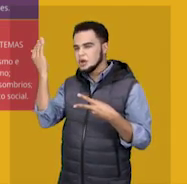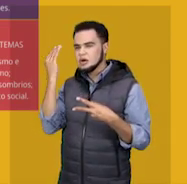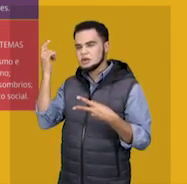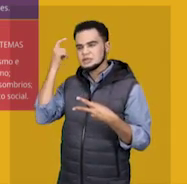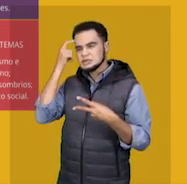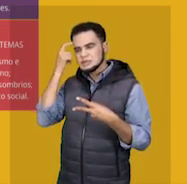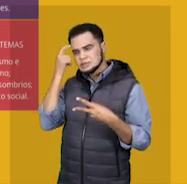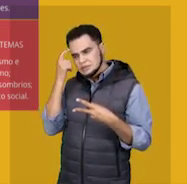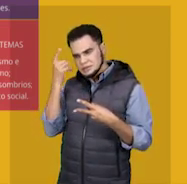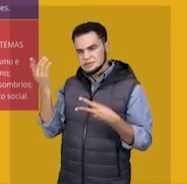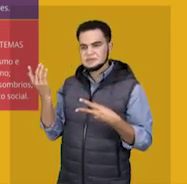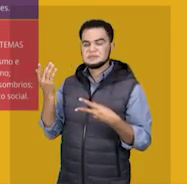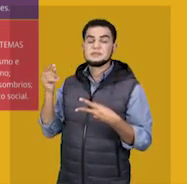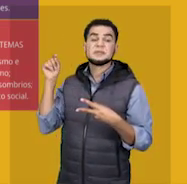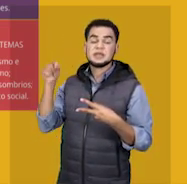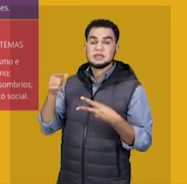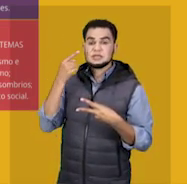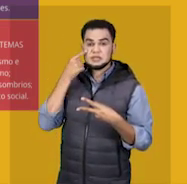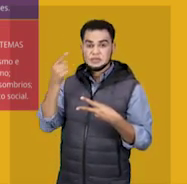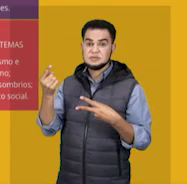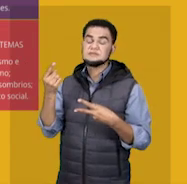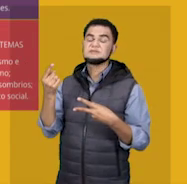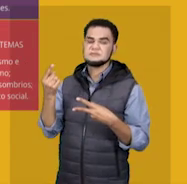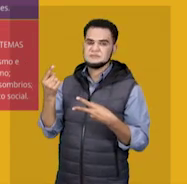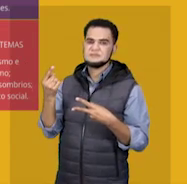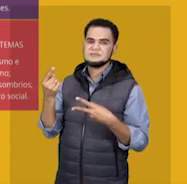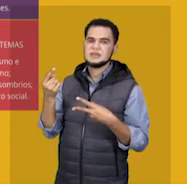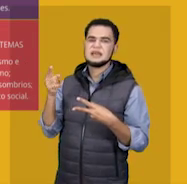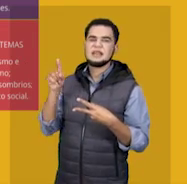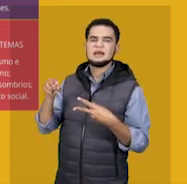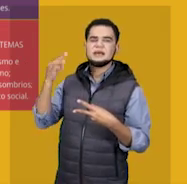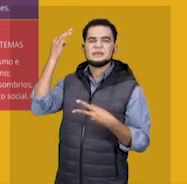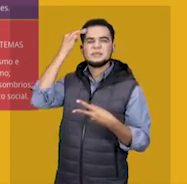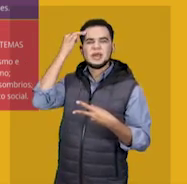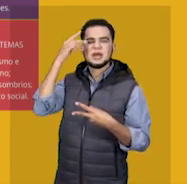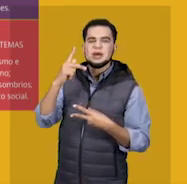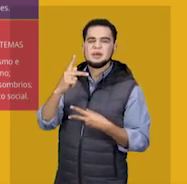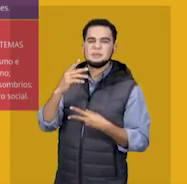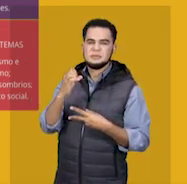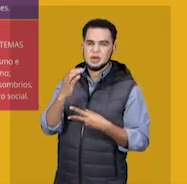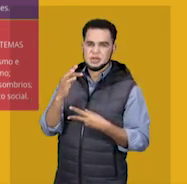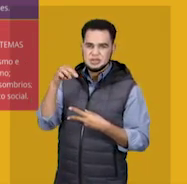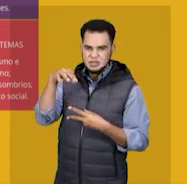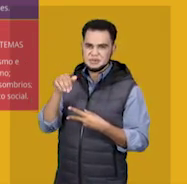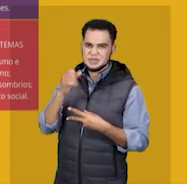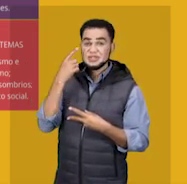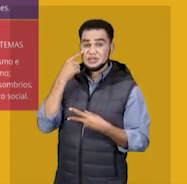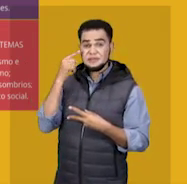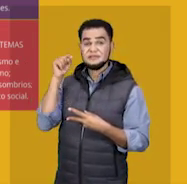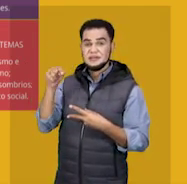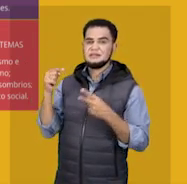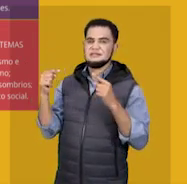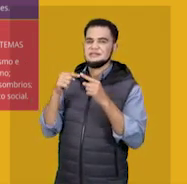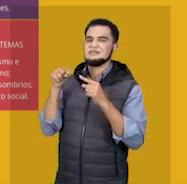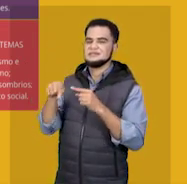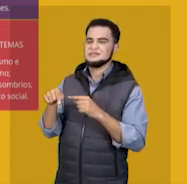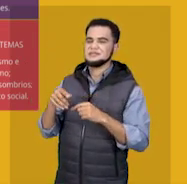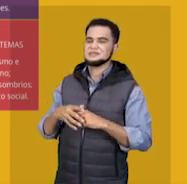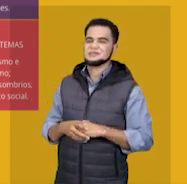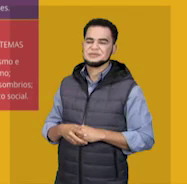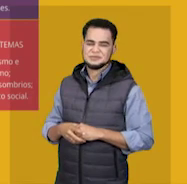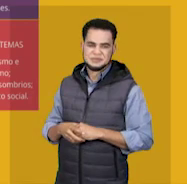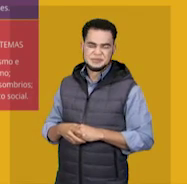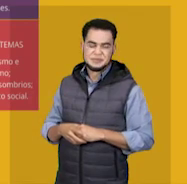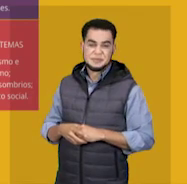trabalhada. E isso a gente vê muito lá em Memórias Póstumas de Brás Cubas, por meio da escrita de Machado de